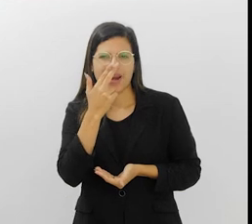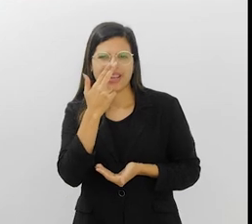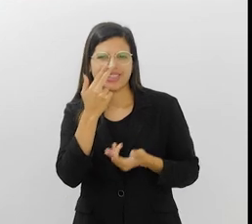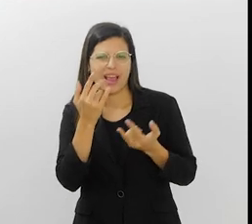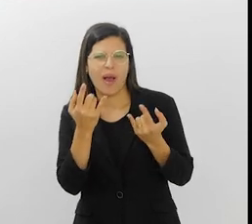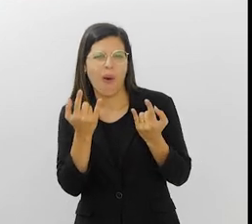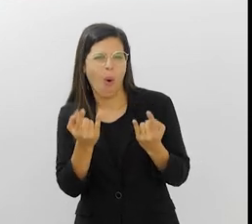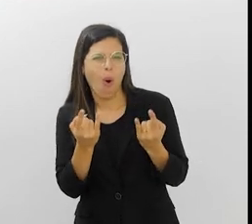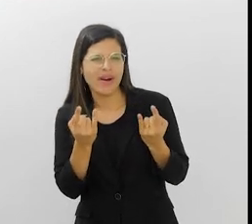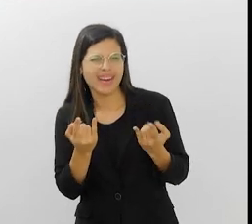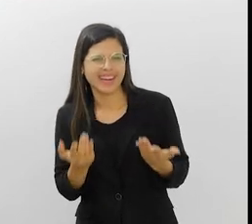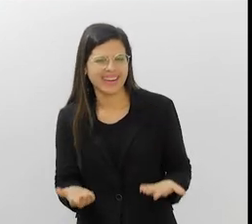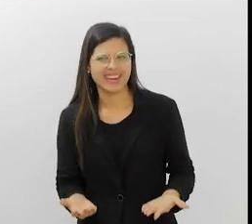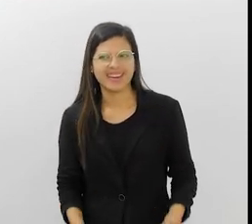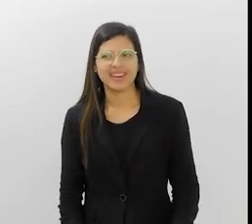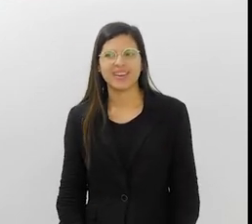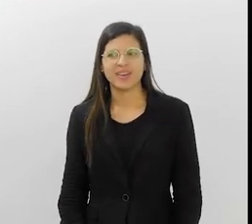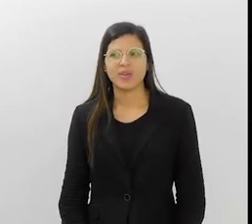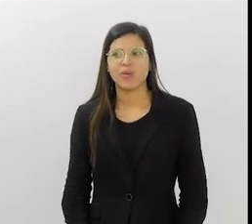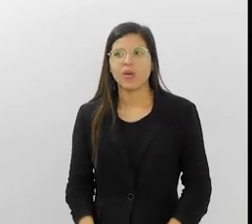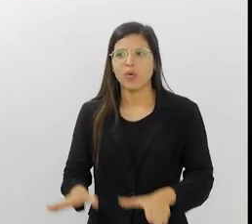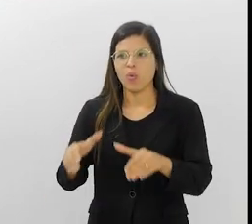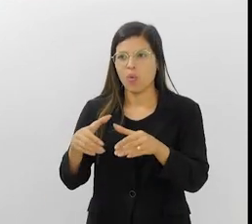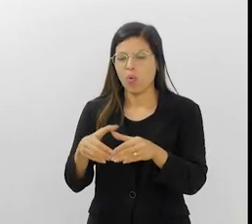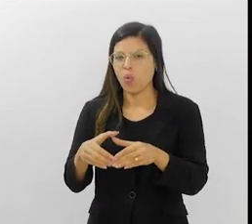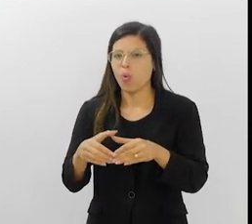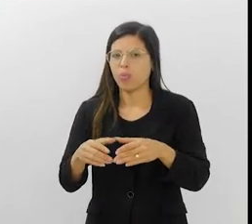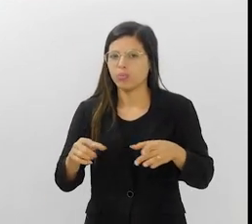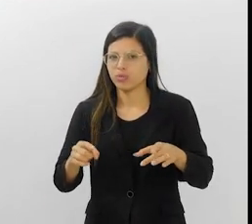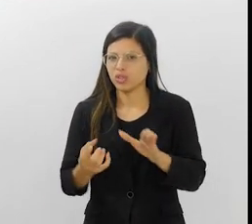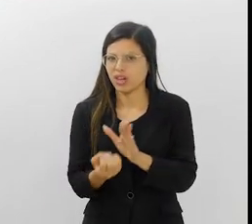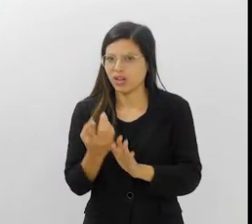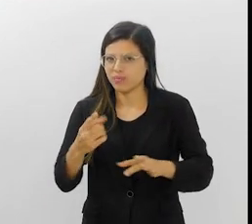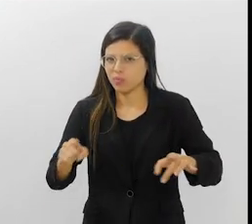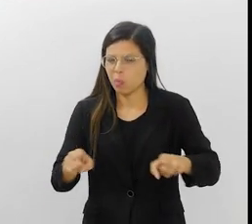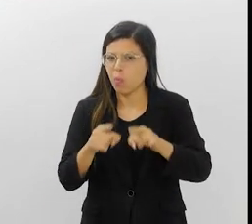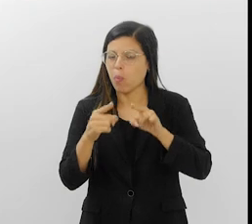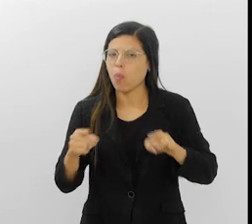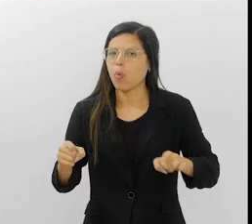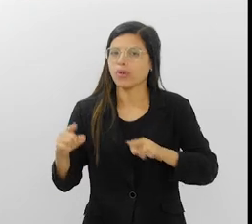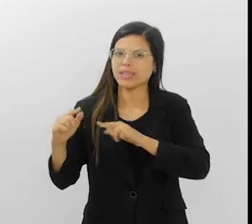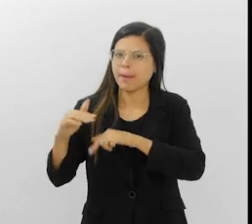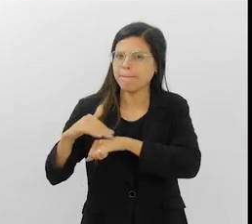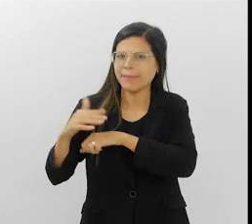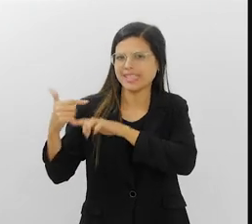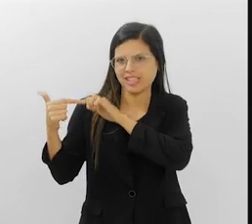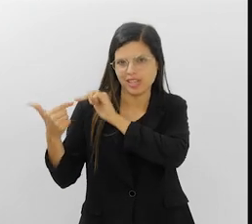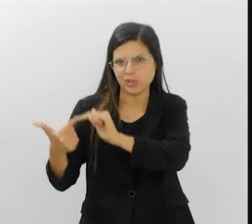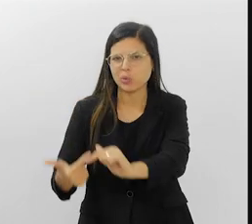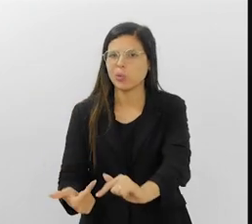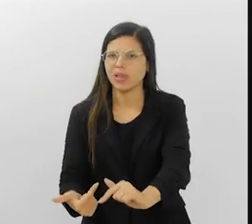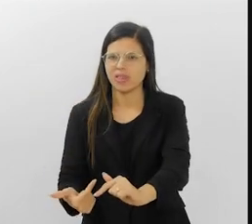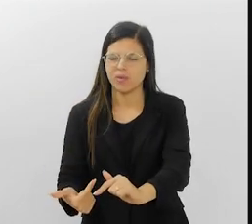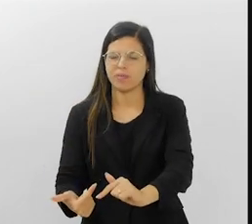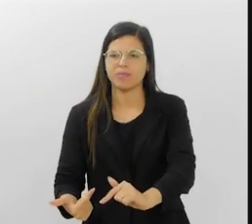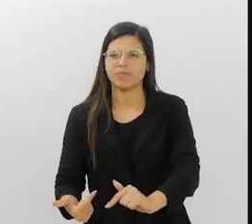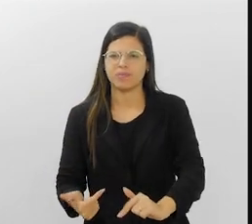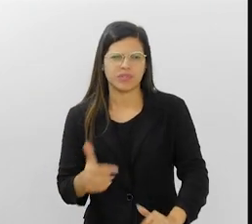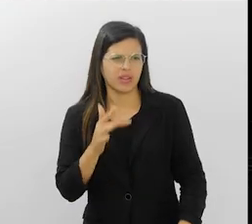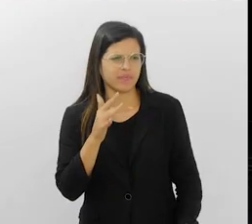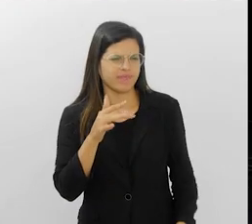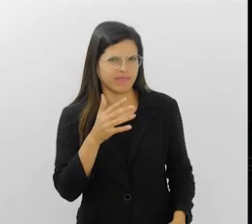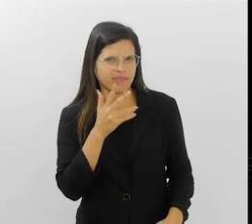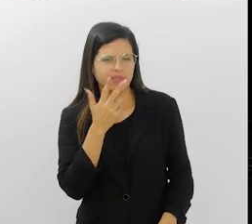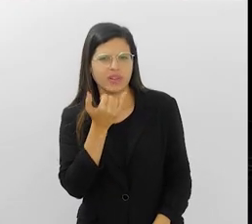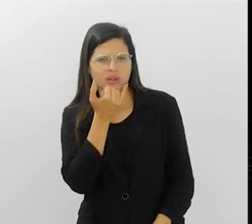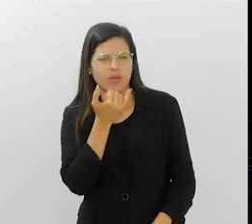de roqueiro. É uma ala de compositores, uma das mais tradicionais do carnaval. Era mais tradicional. E era ala fechada. Que hoje em dia